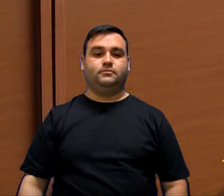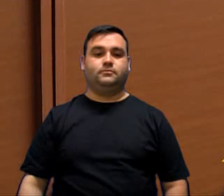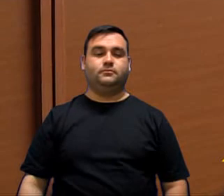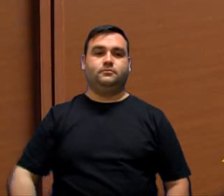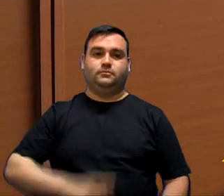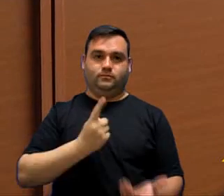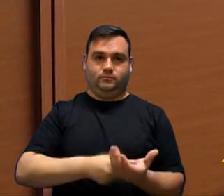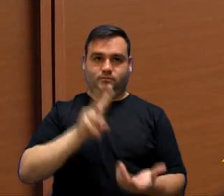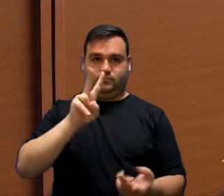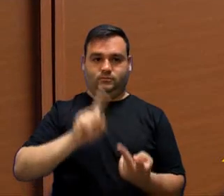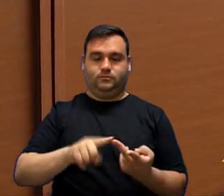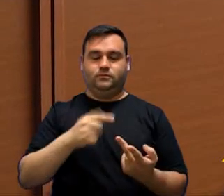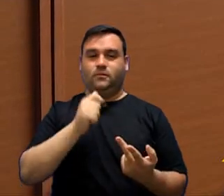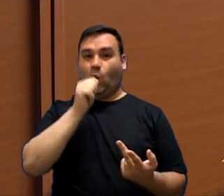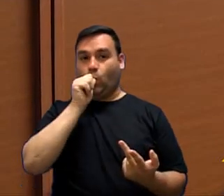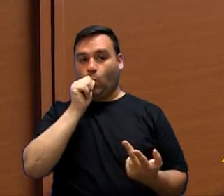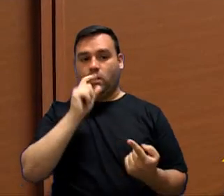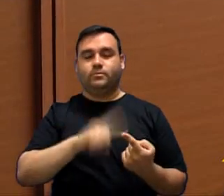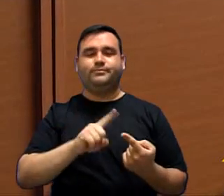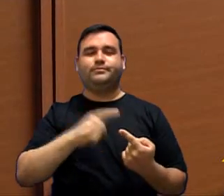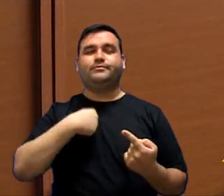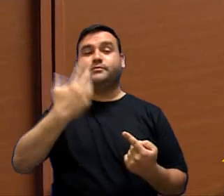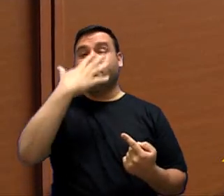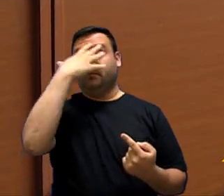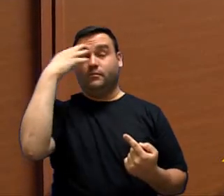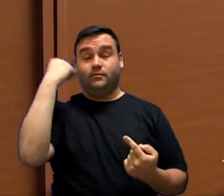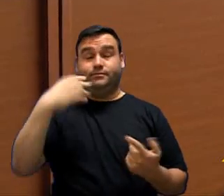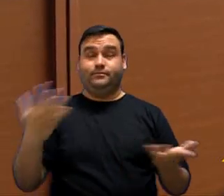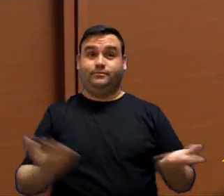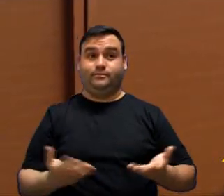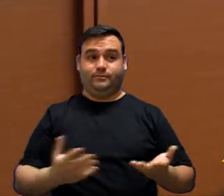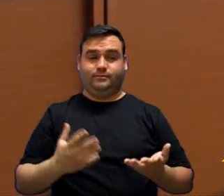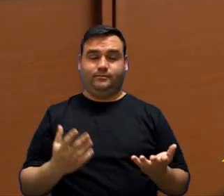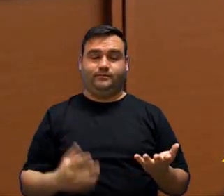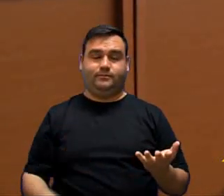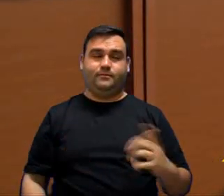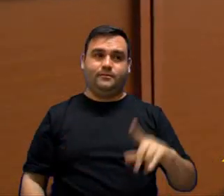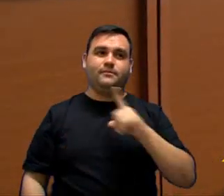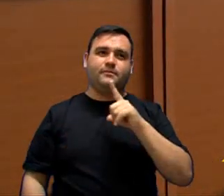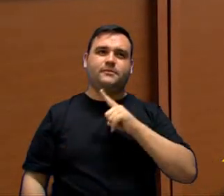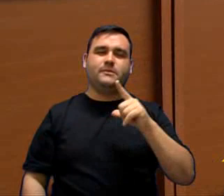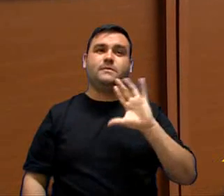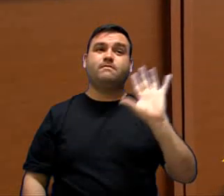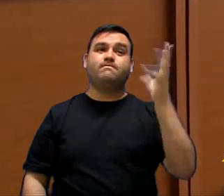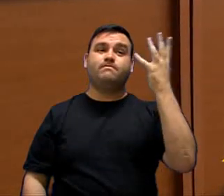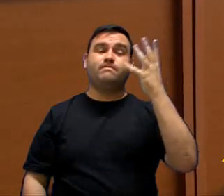Vitão e depois Nenê. Dine, tinha me esquecido aqui na...